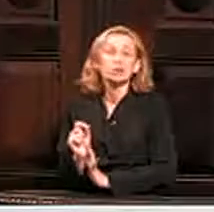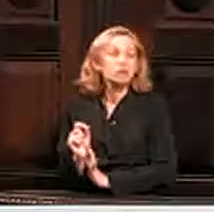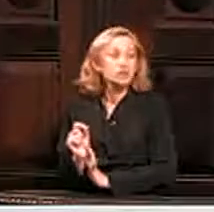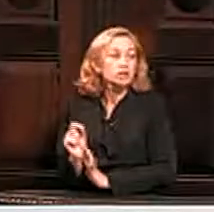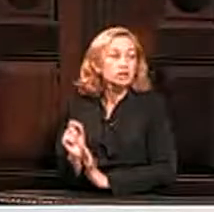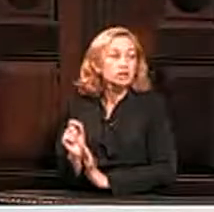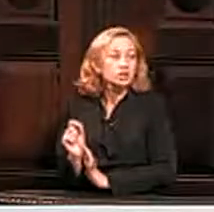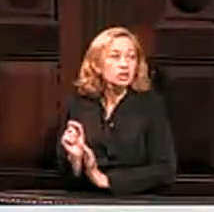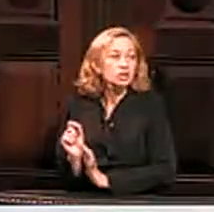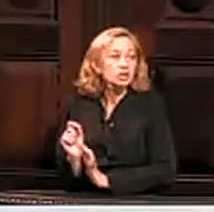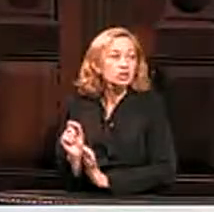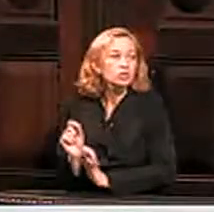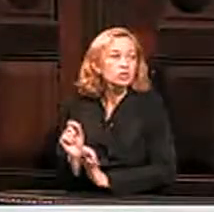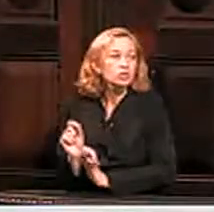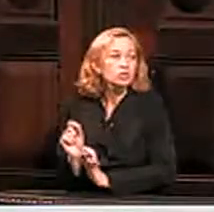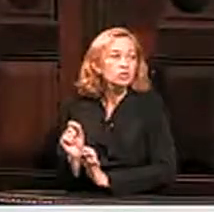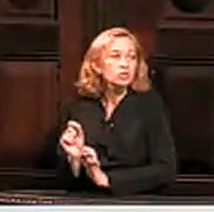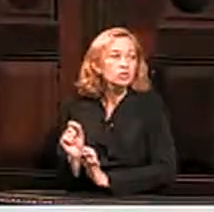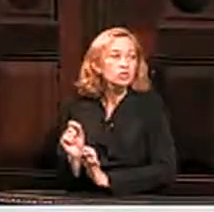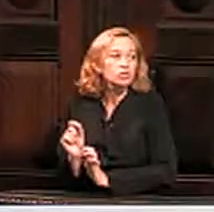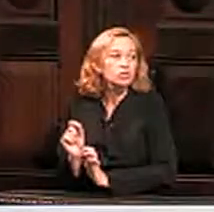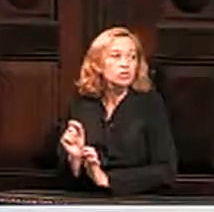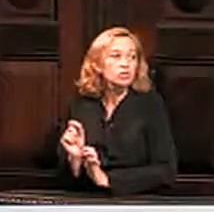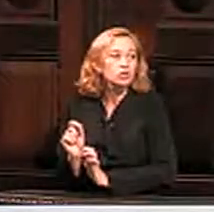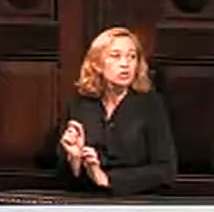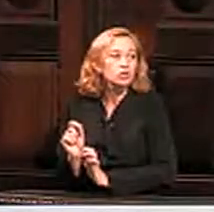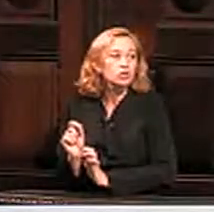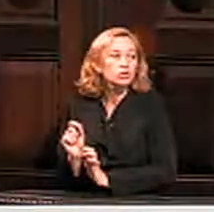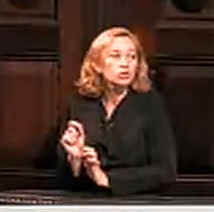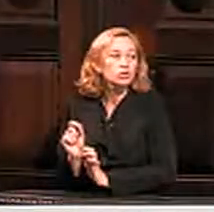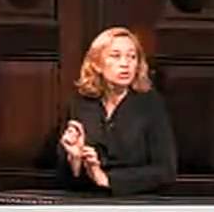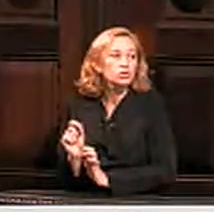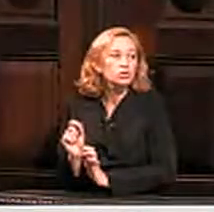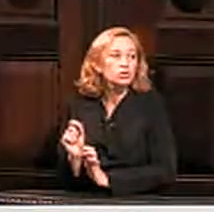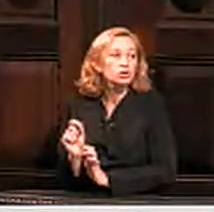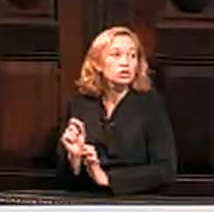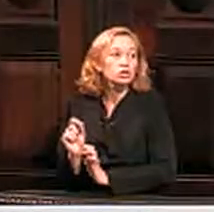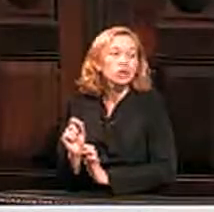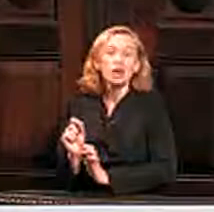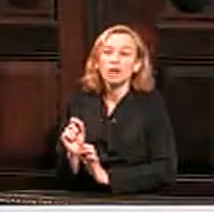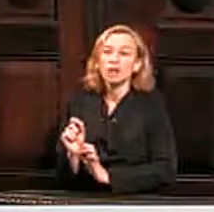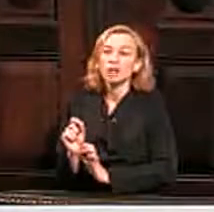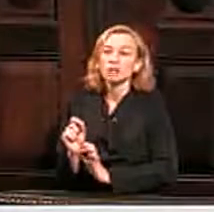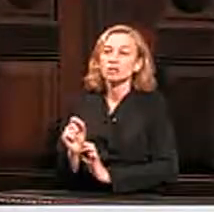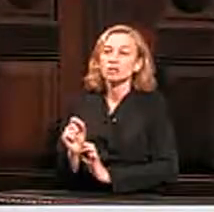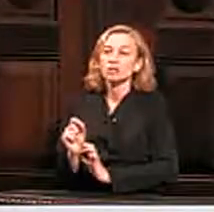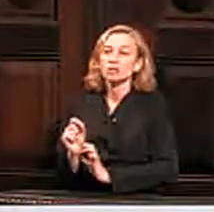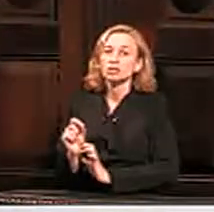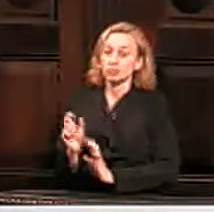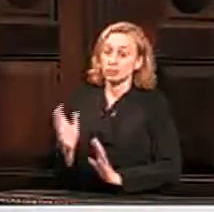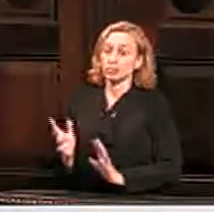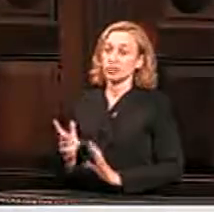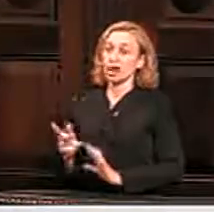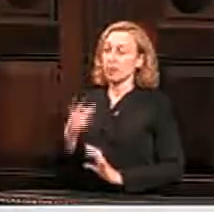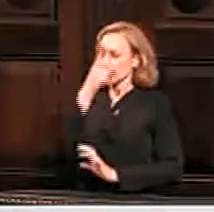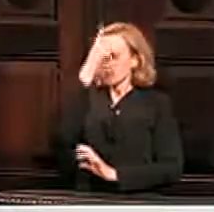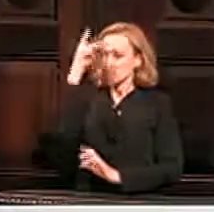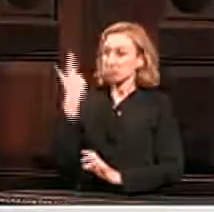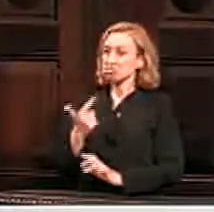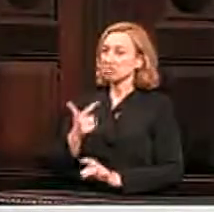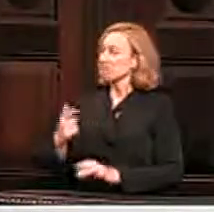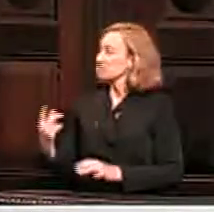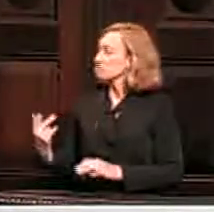exclusivamente aqueles que não tinham nenhum compromisso com o desenvolvimento e a melhoria da condição de vida no nosso estado do Rio de